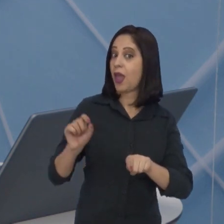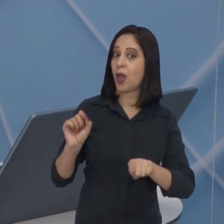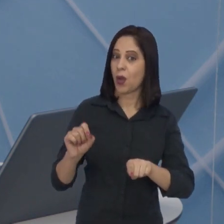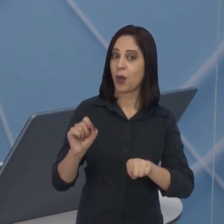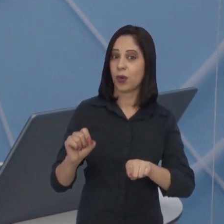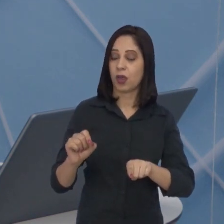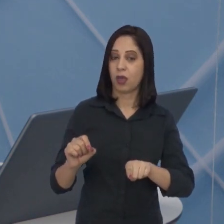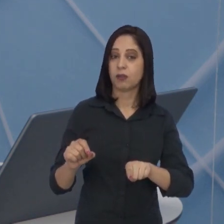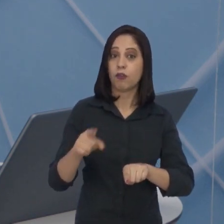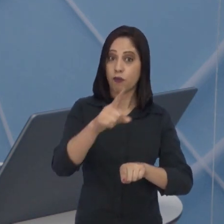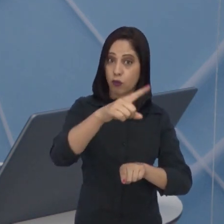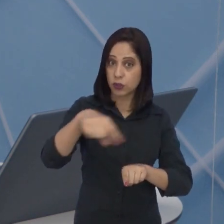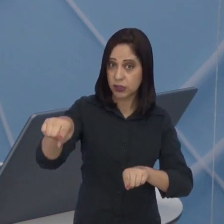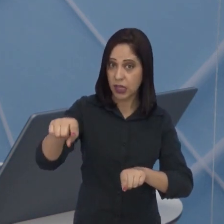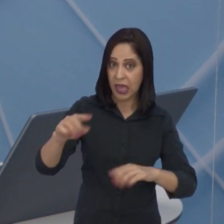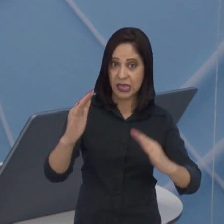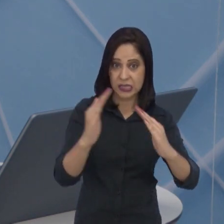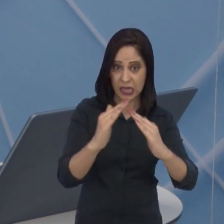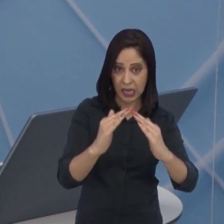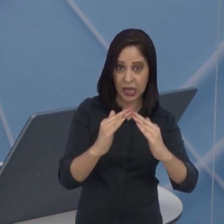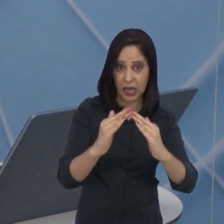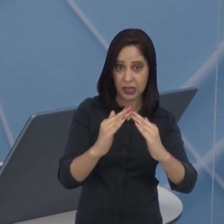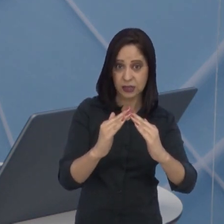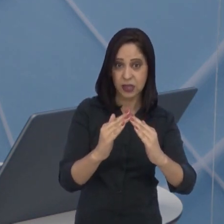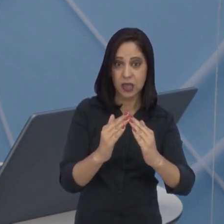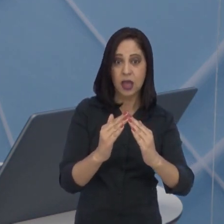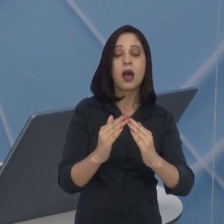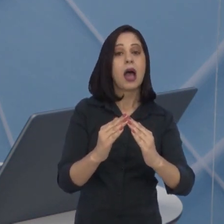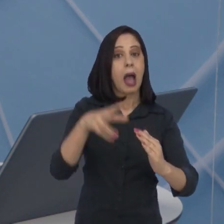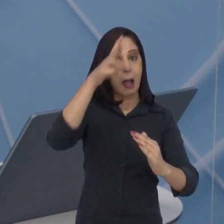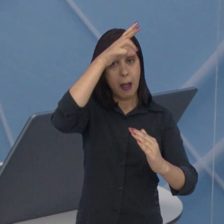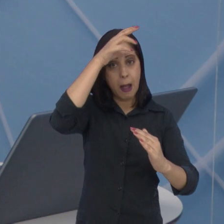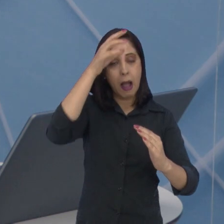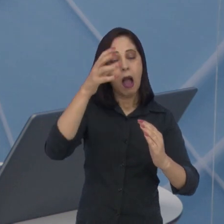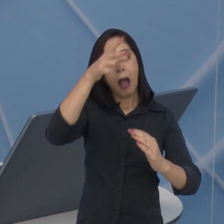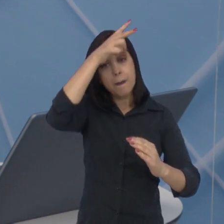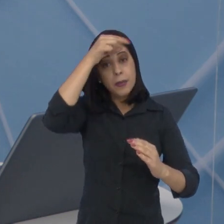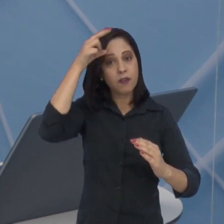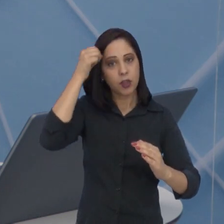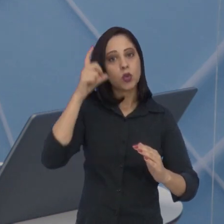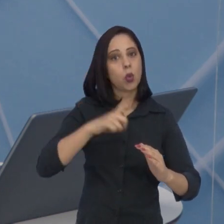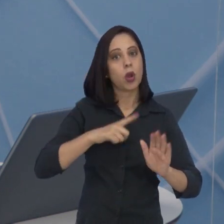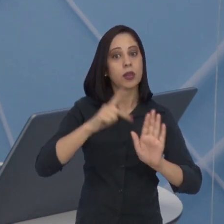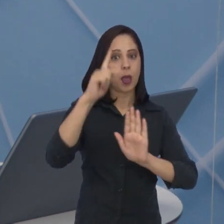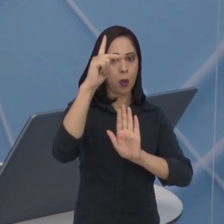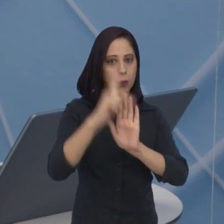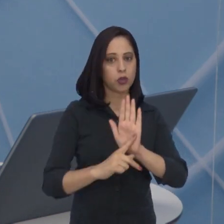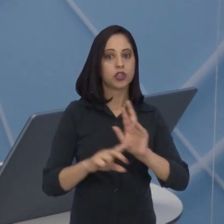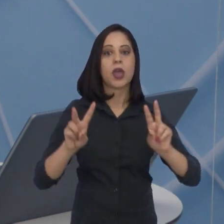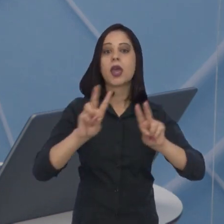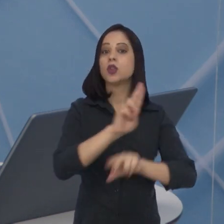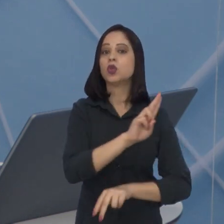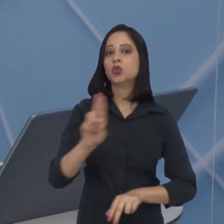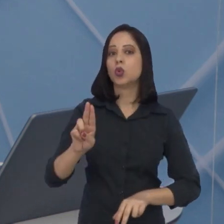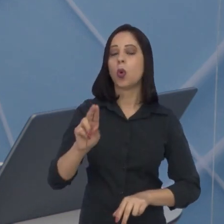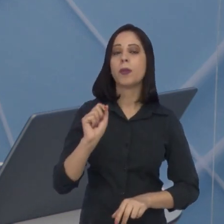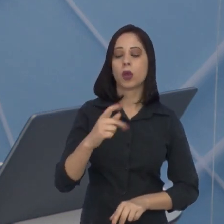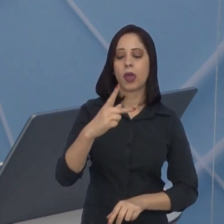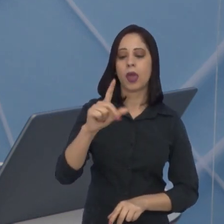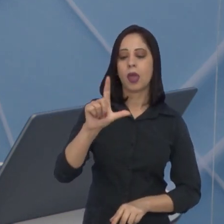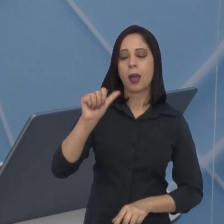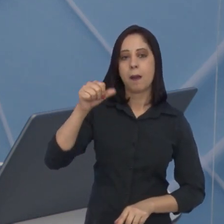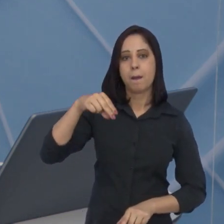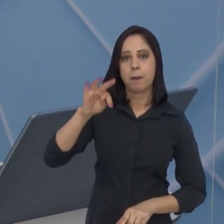pessoal que está em casa, que quiser conferir, a Prefeitura também tem um programa intitulado Planta Popular, que dá